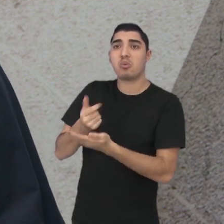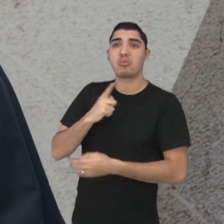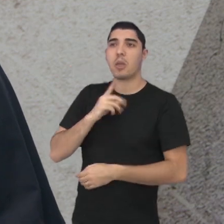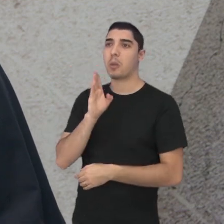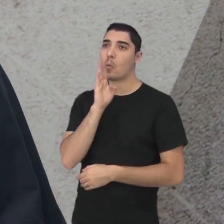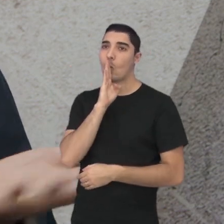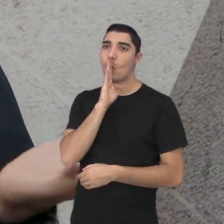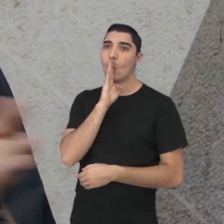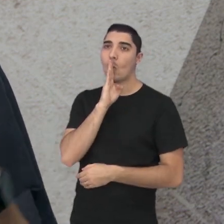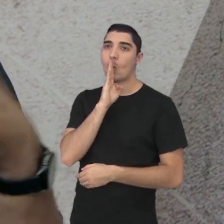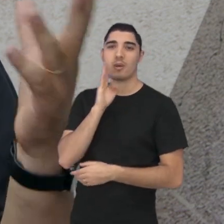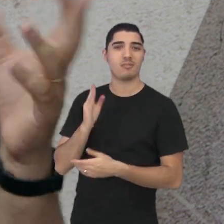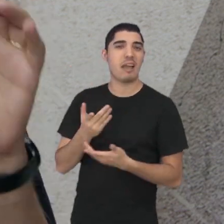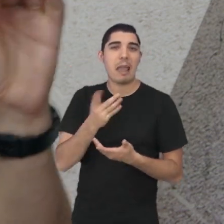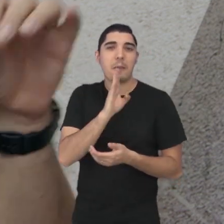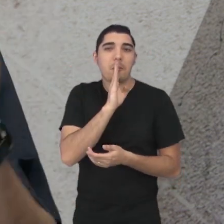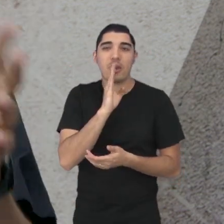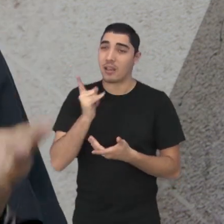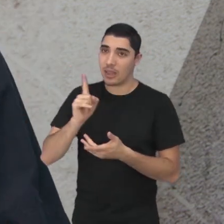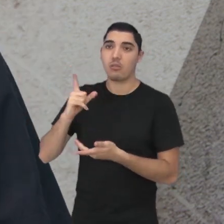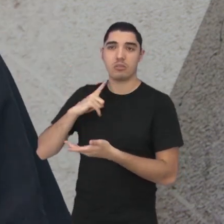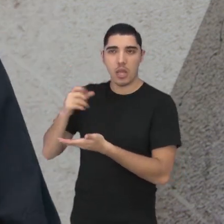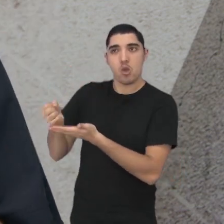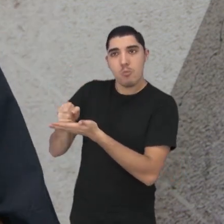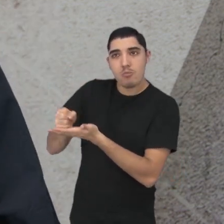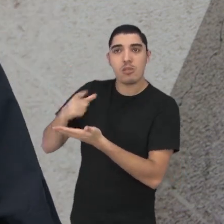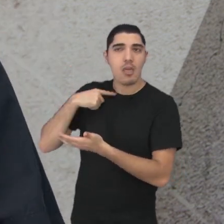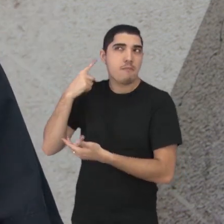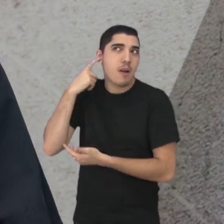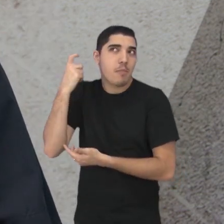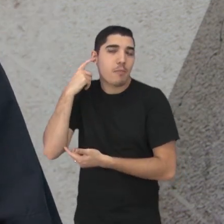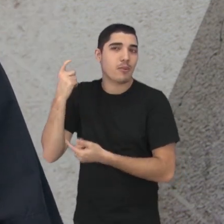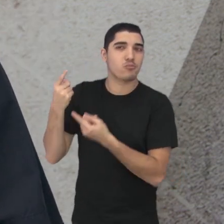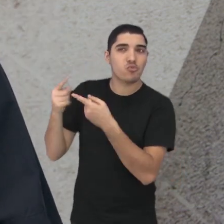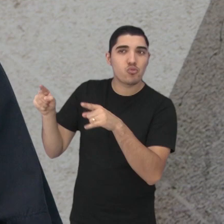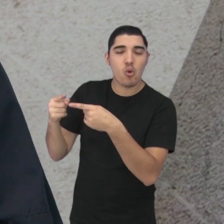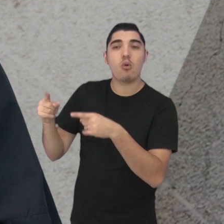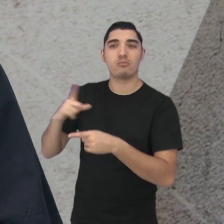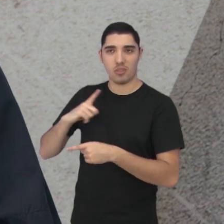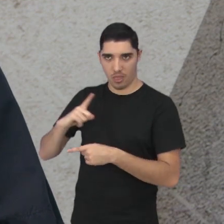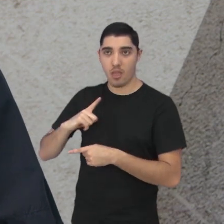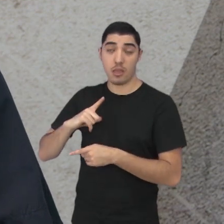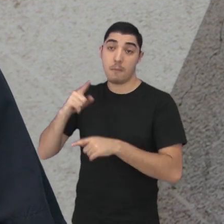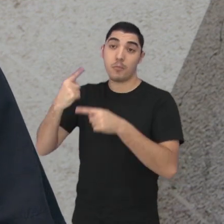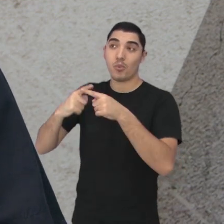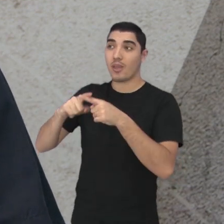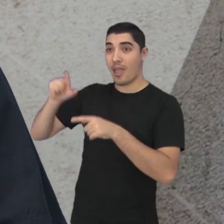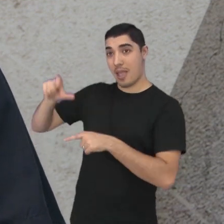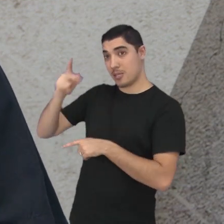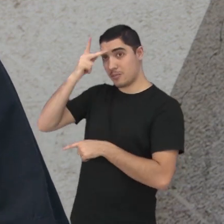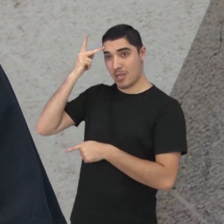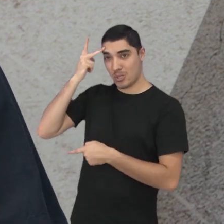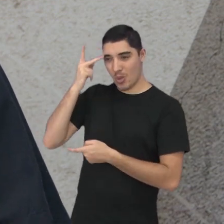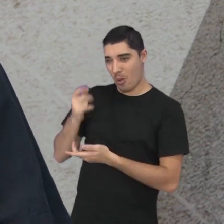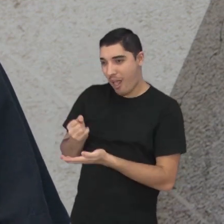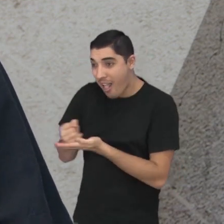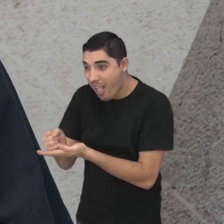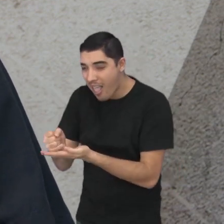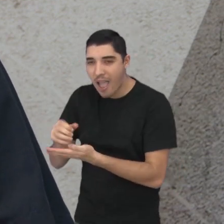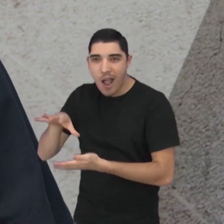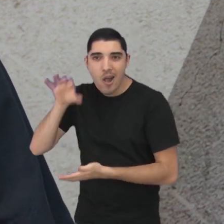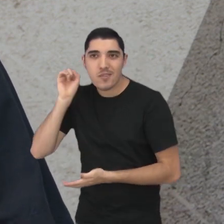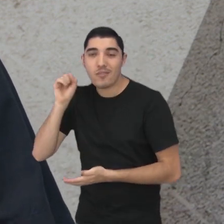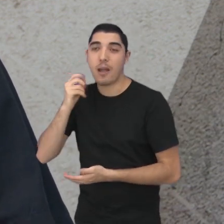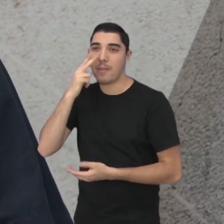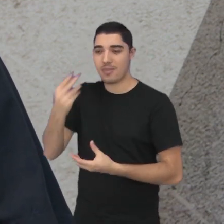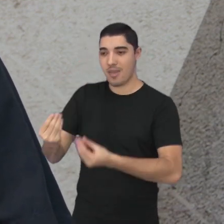tenha silêncio. Uma trilha sonora ali, efeitos sonoros para poder até melhorar a experiência do usuário, do jogador com